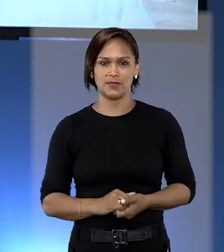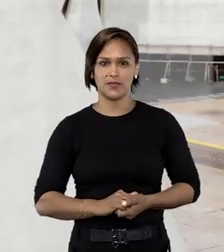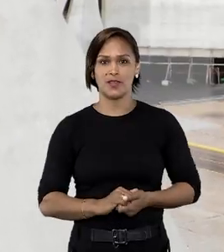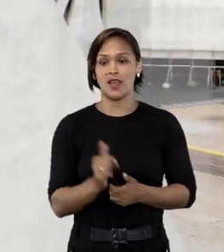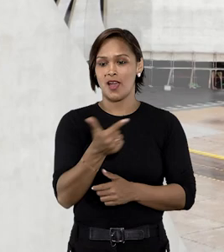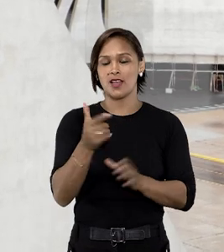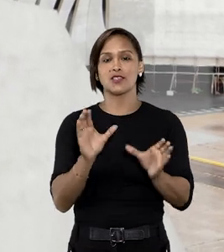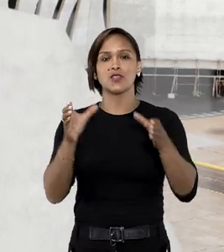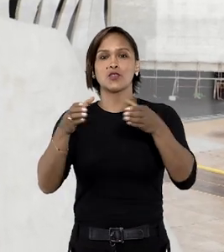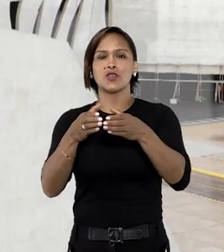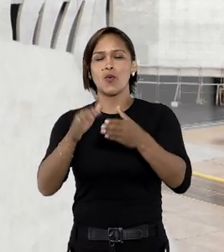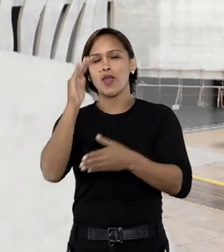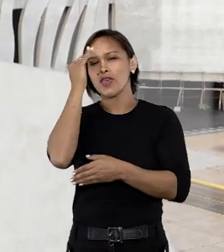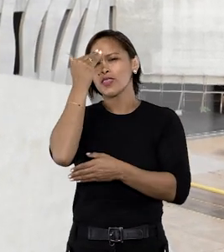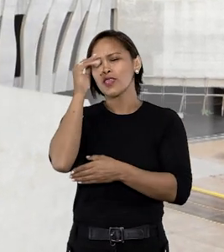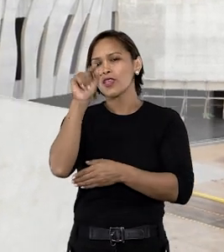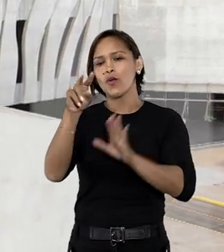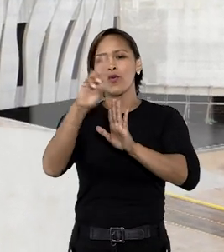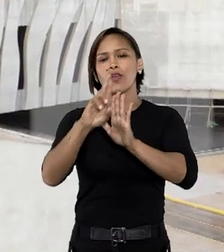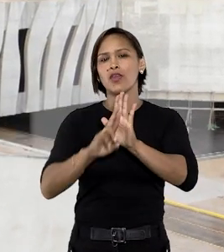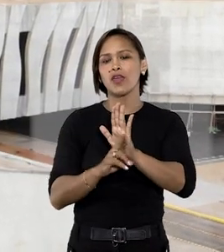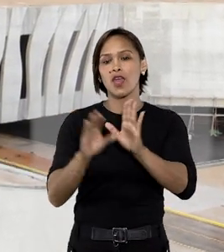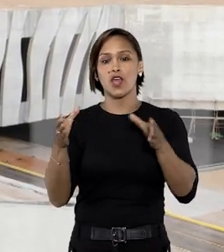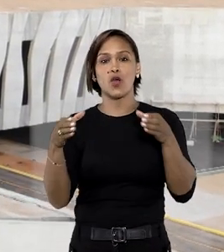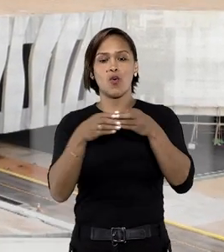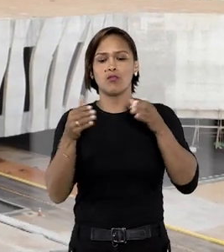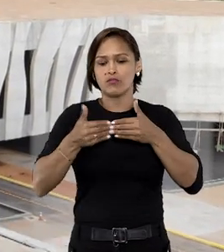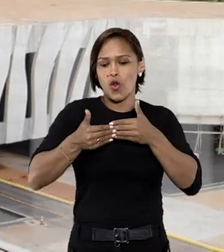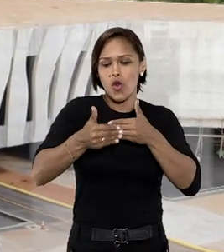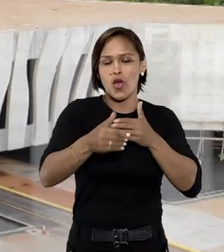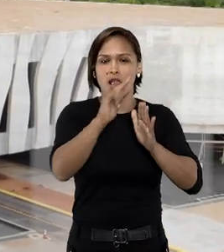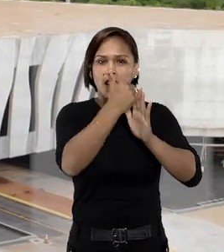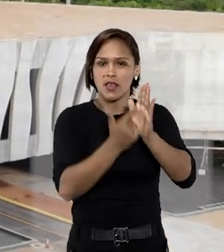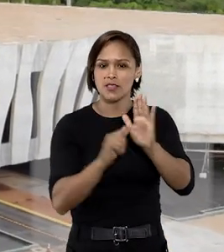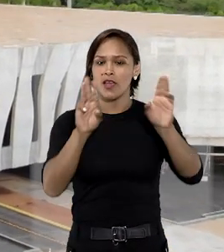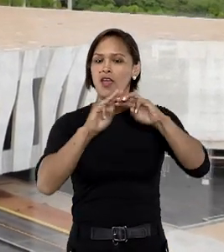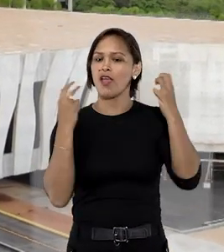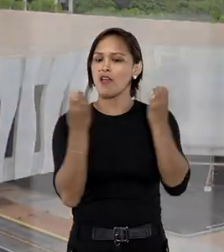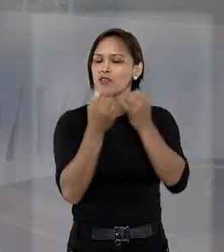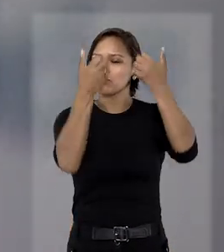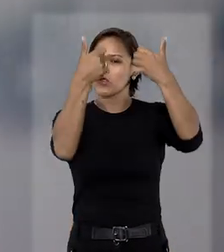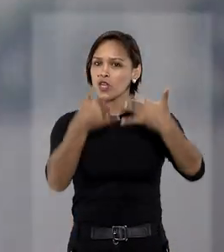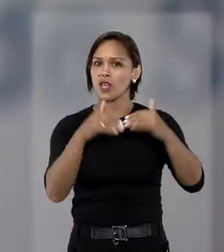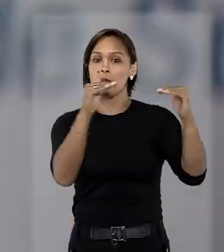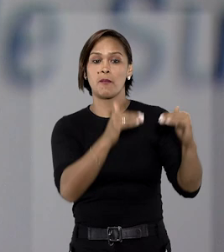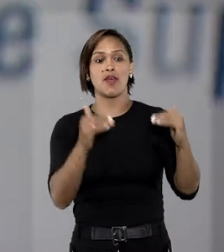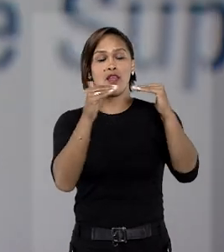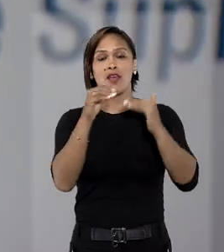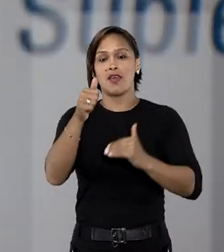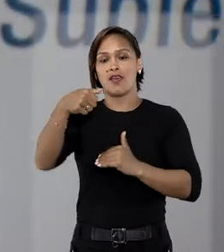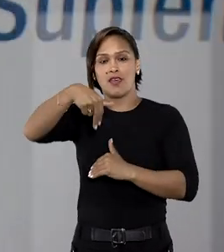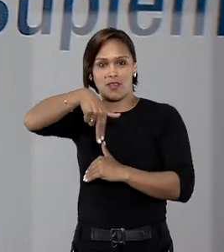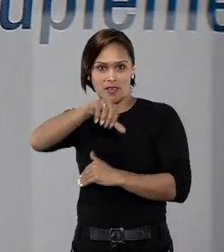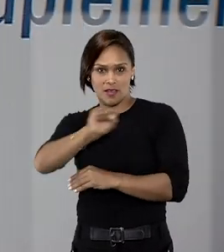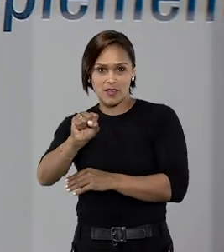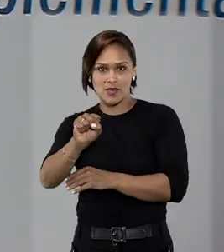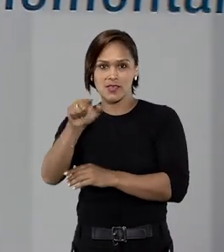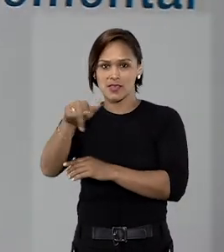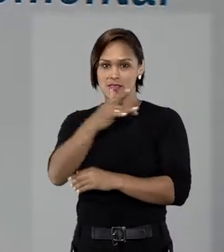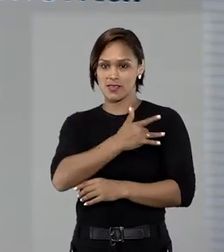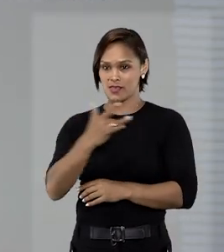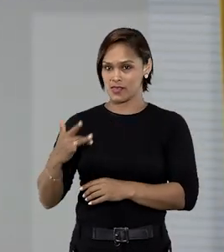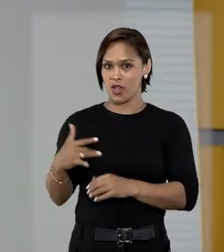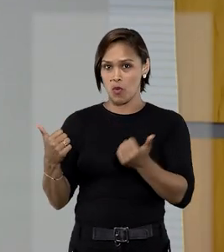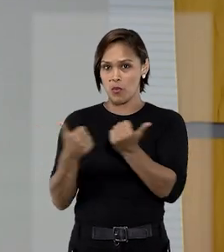A segunda sessão entendeu que, em regra, o rol de procedimentos e eventos estabelecidos pela Agência Nacional de Saúde, a